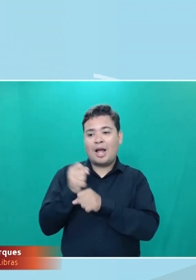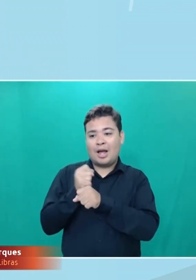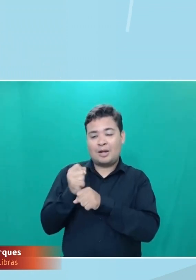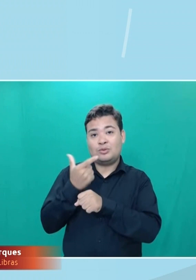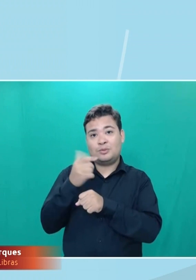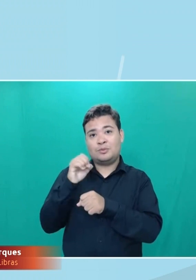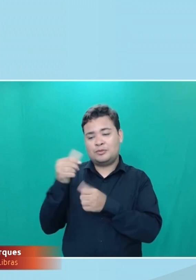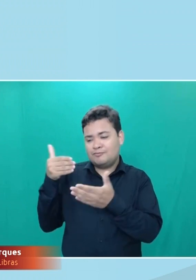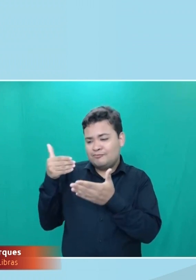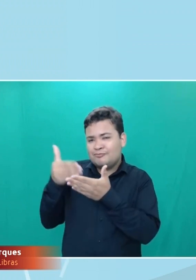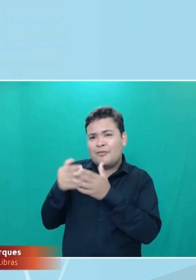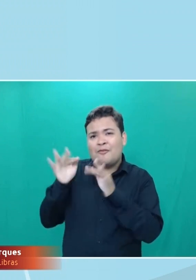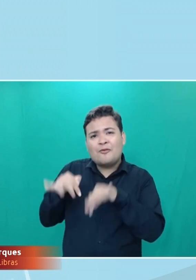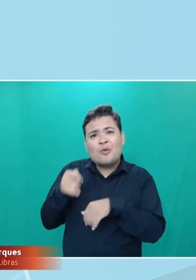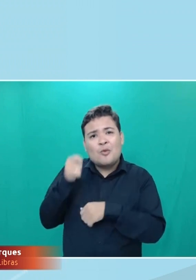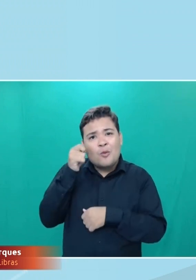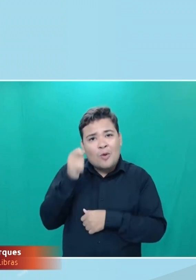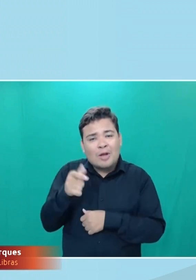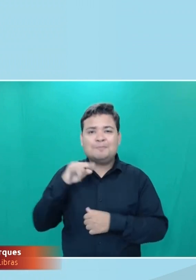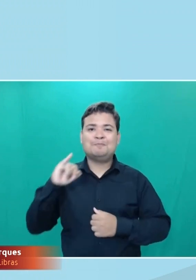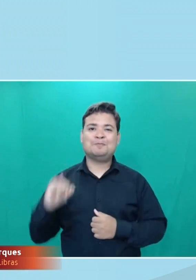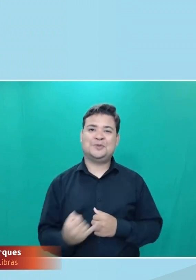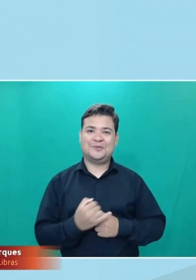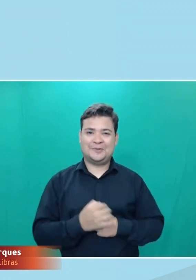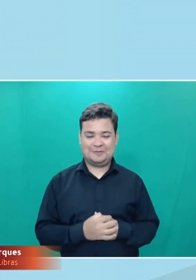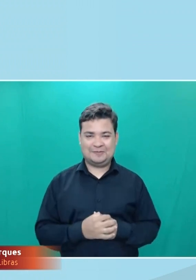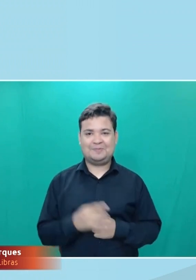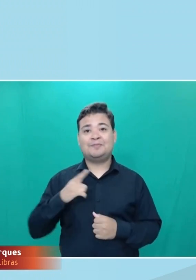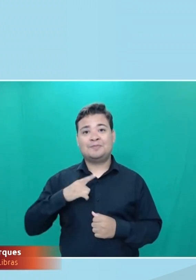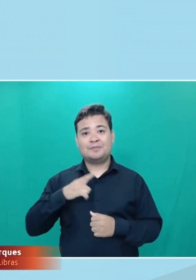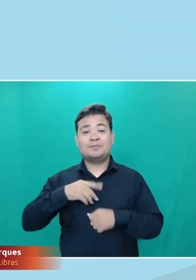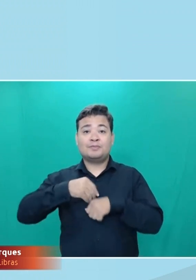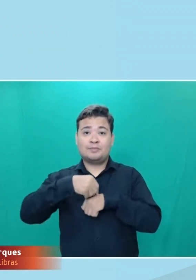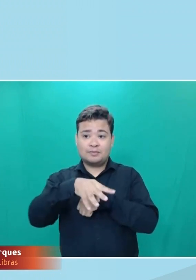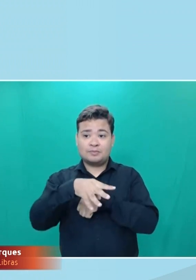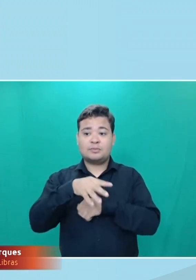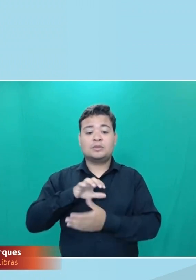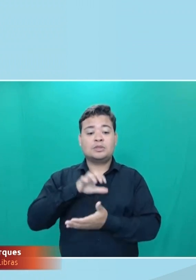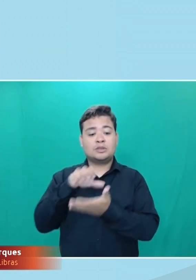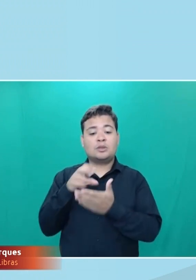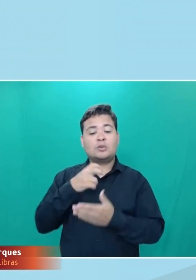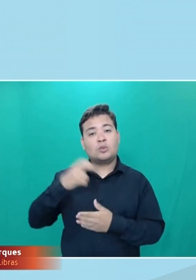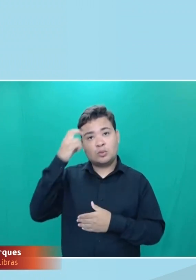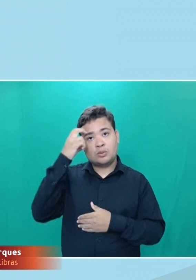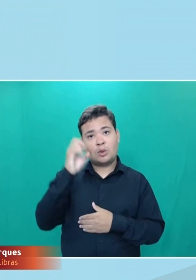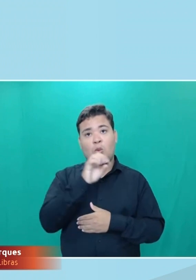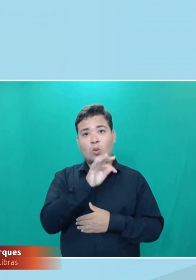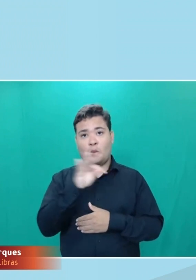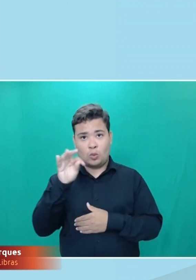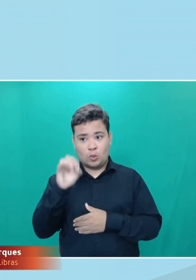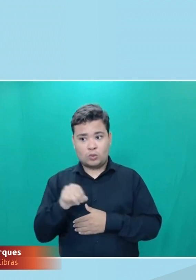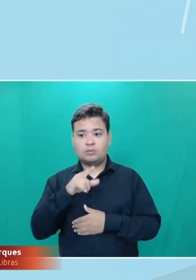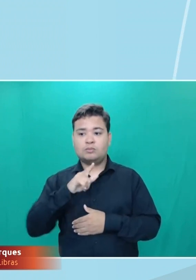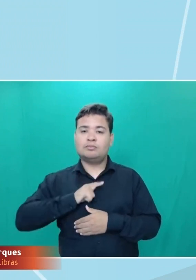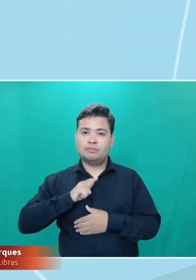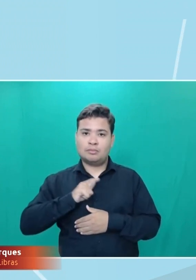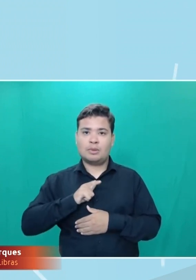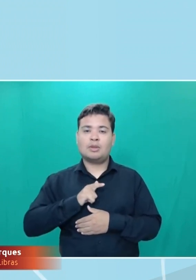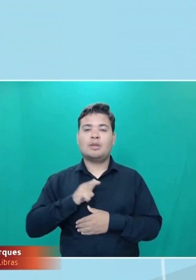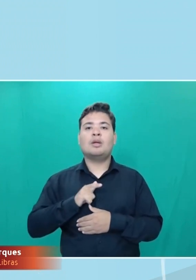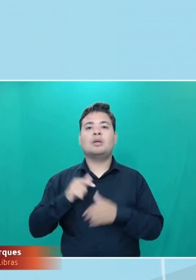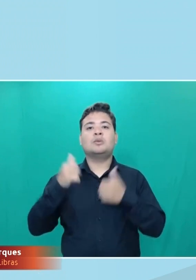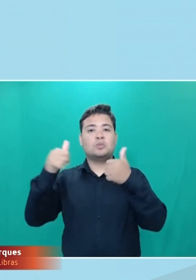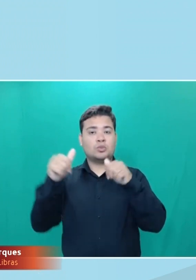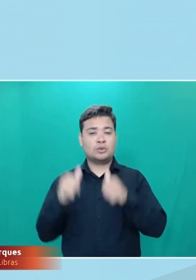2022. A primeira dessas dicas é que o Centro Cultural Octo Marques está sediando a exposição Out of Contest, do